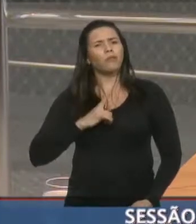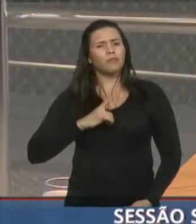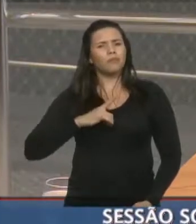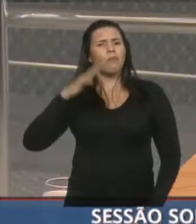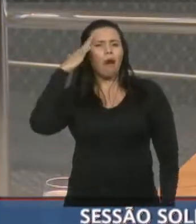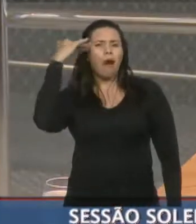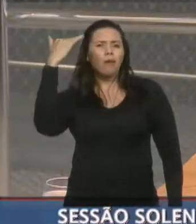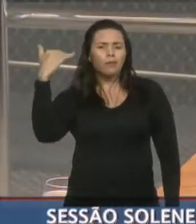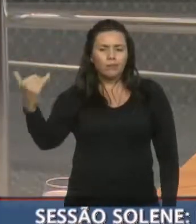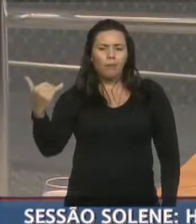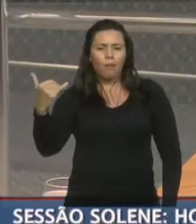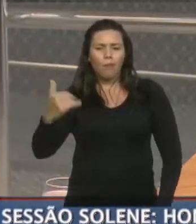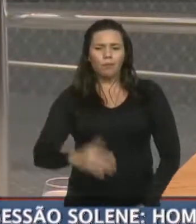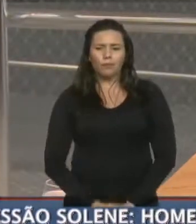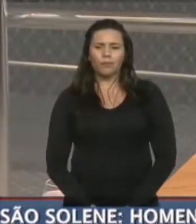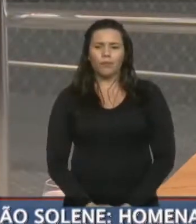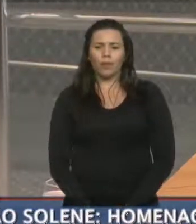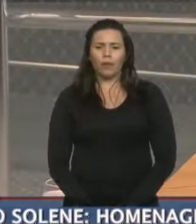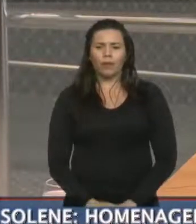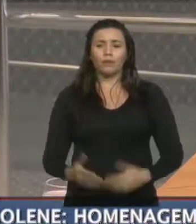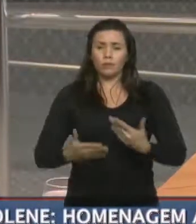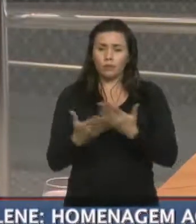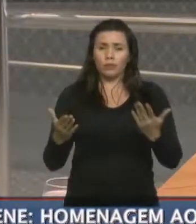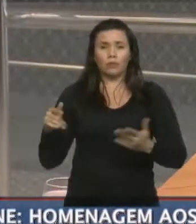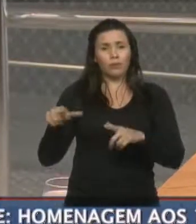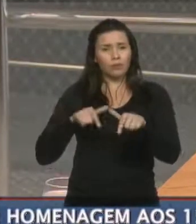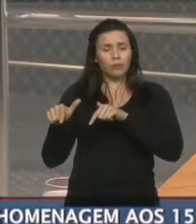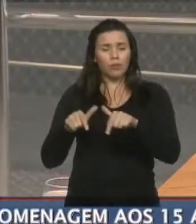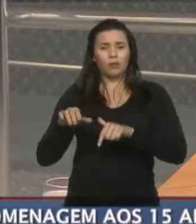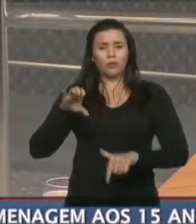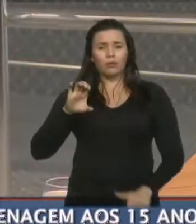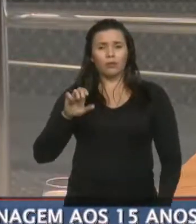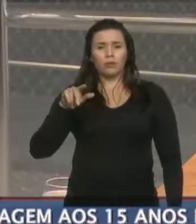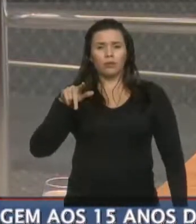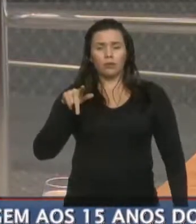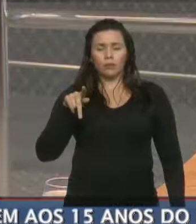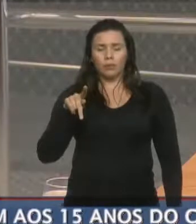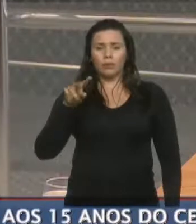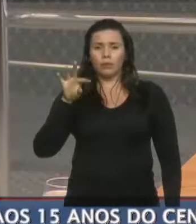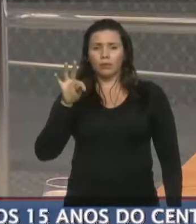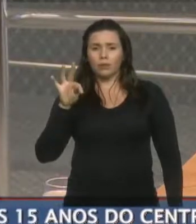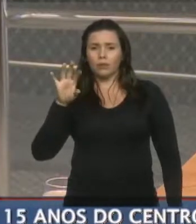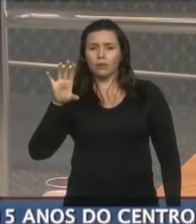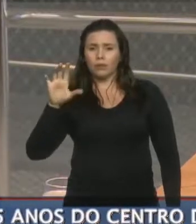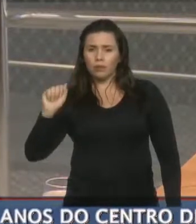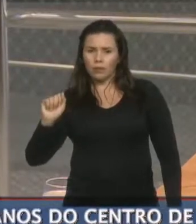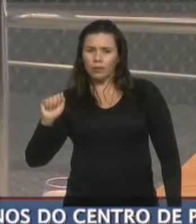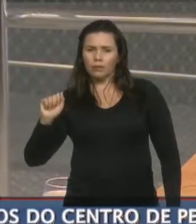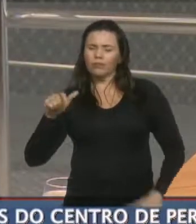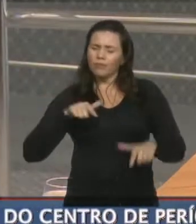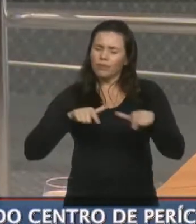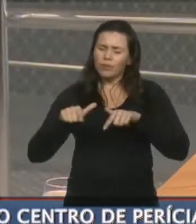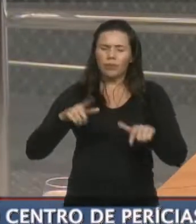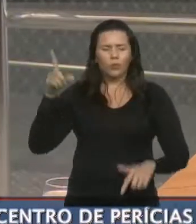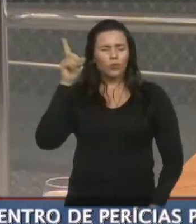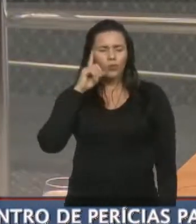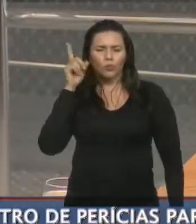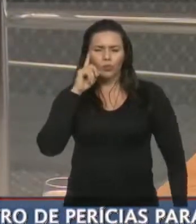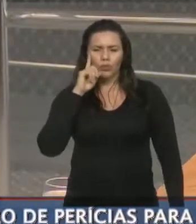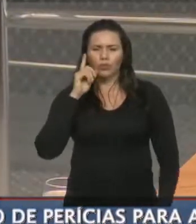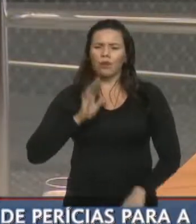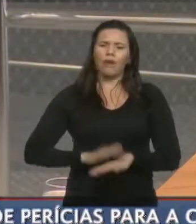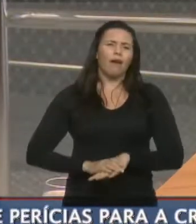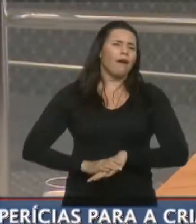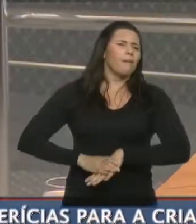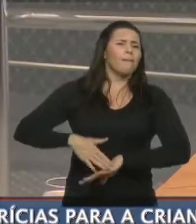as senhoras fazem no CPTCA todos os dias vai muito além do laudo pericial,